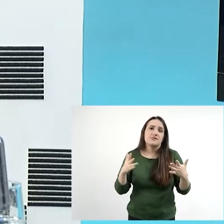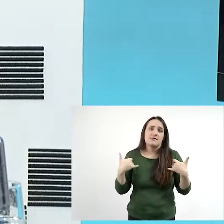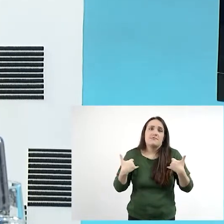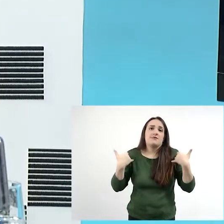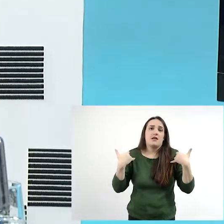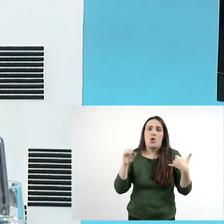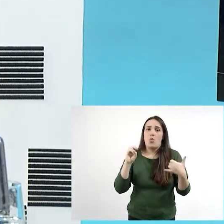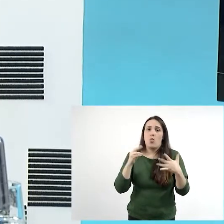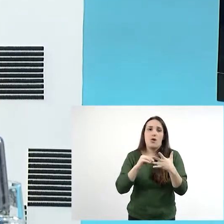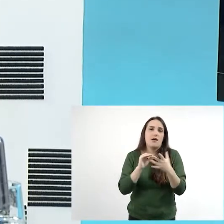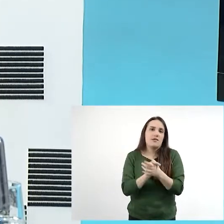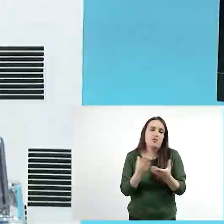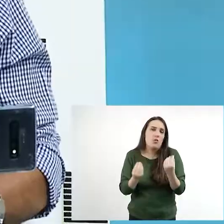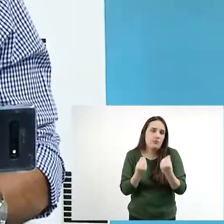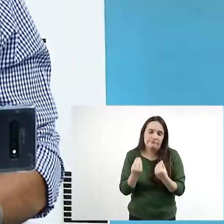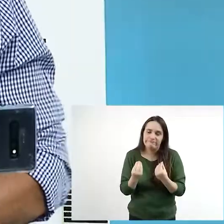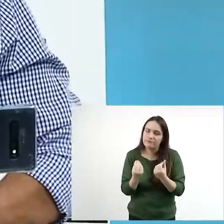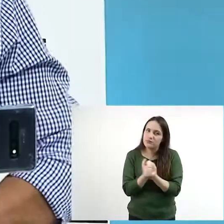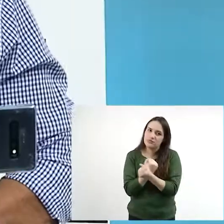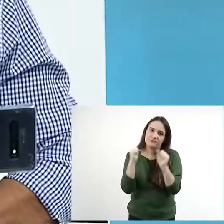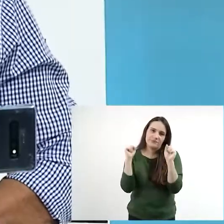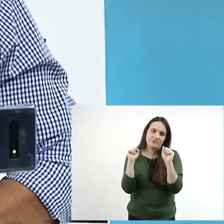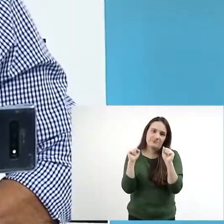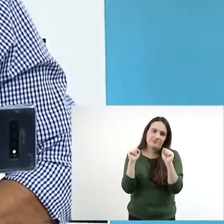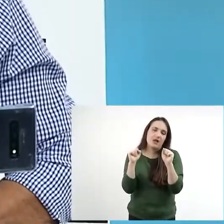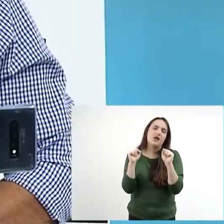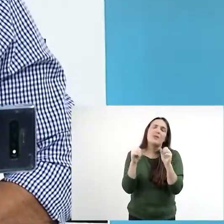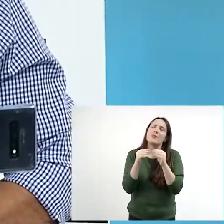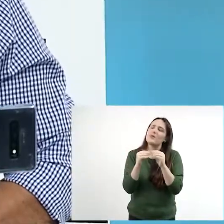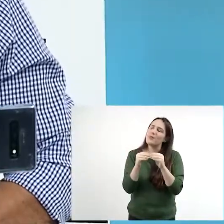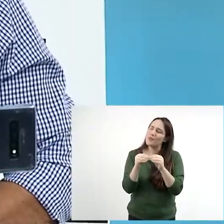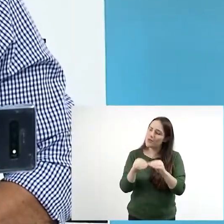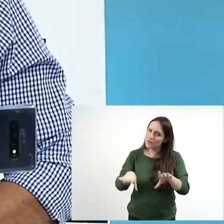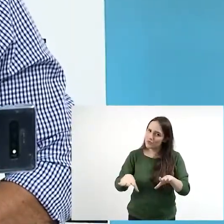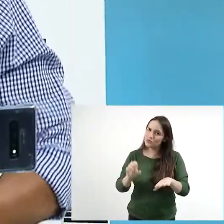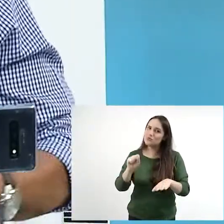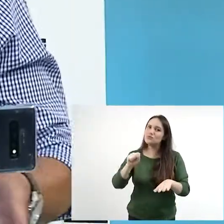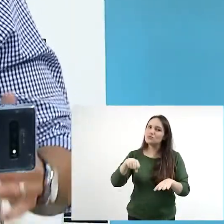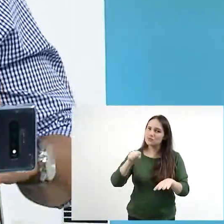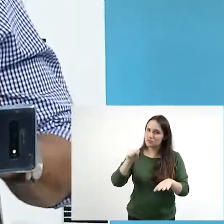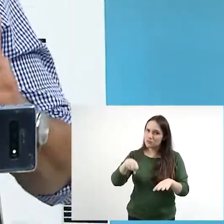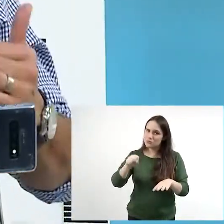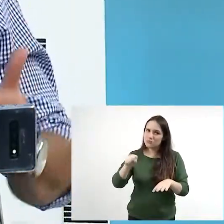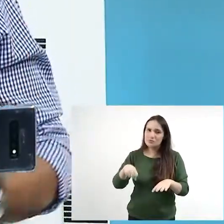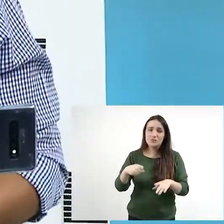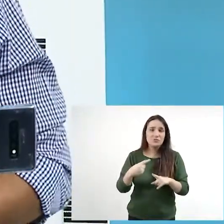casamento. E esse setor está extremamente delicado no